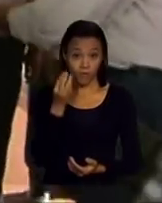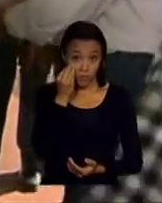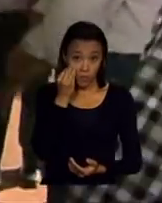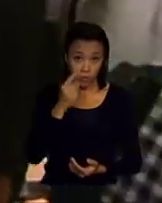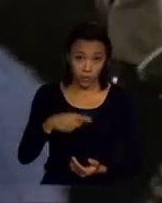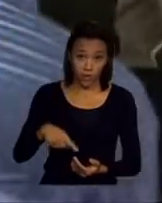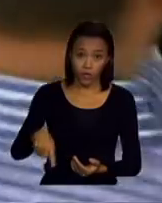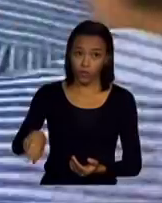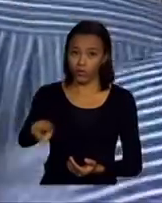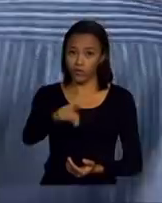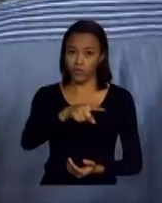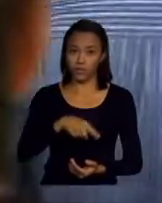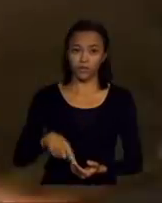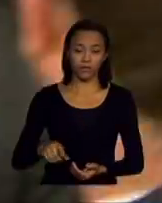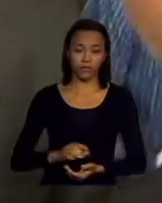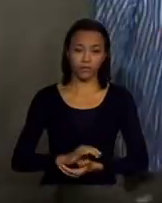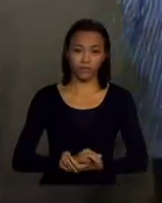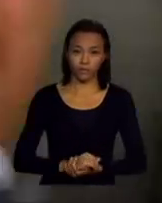R$ 4.400.000.